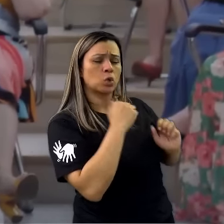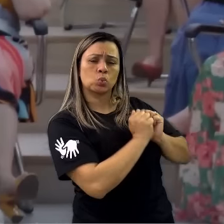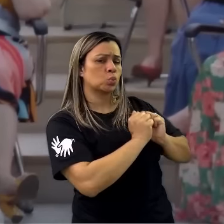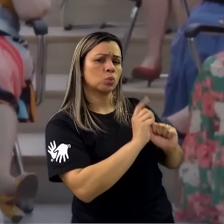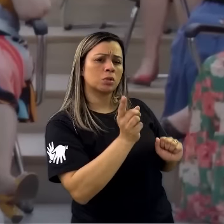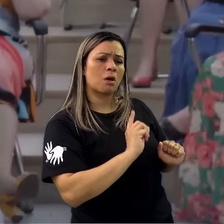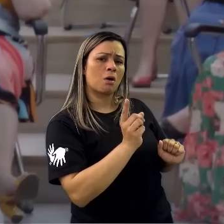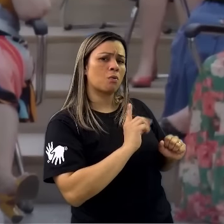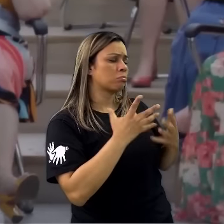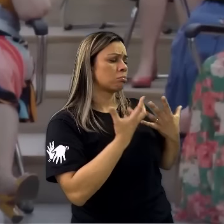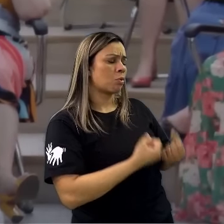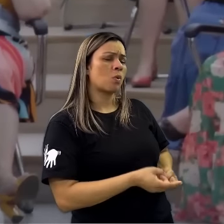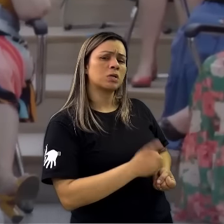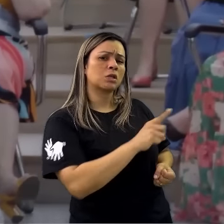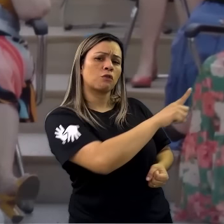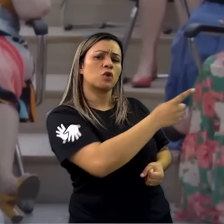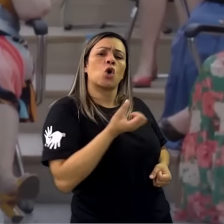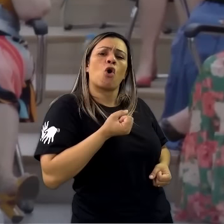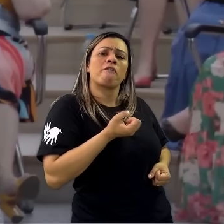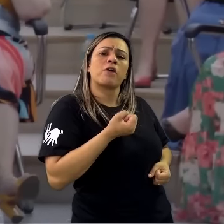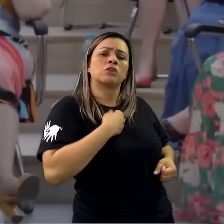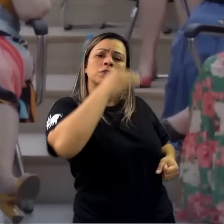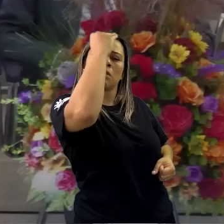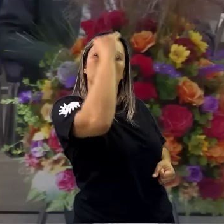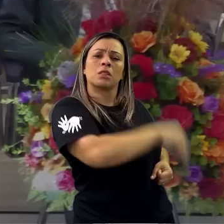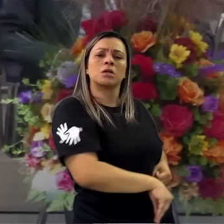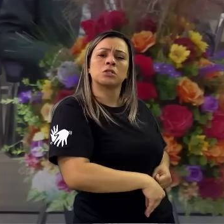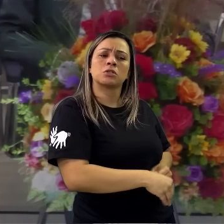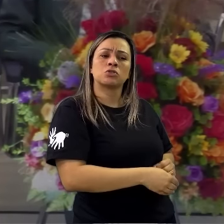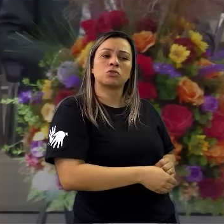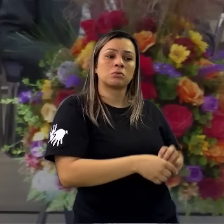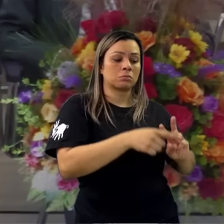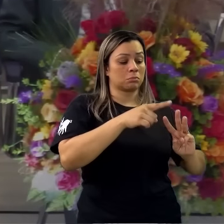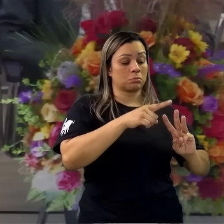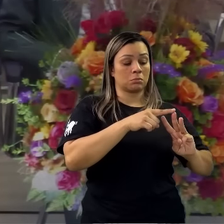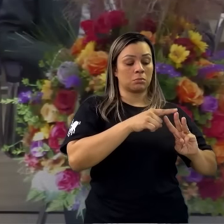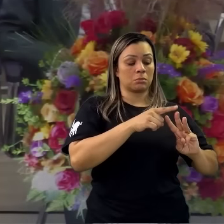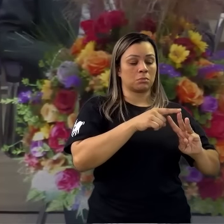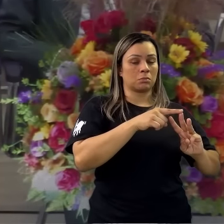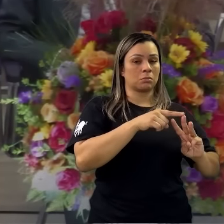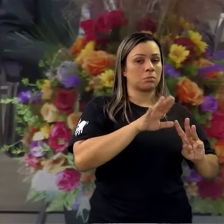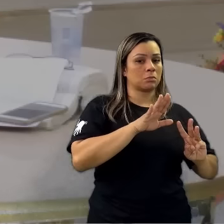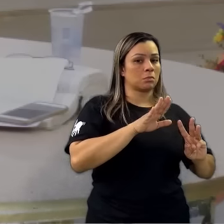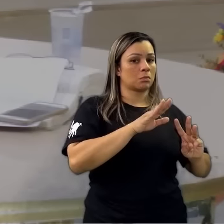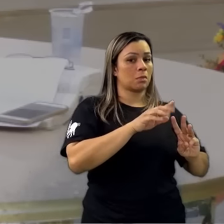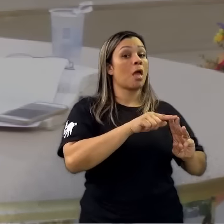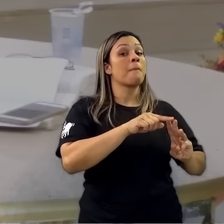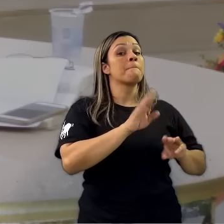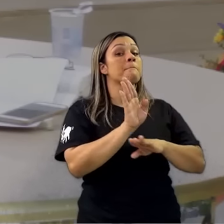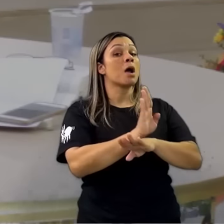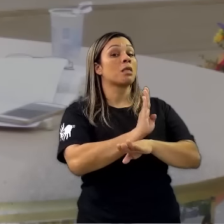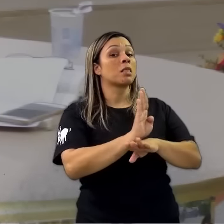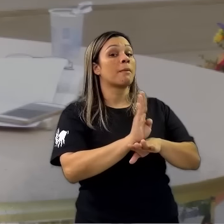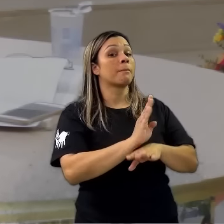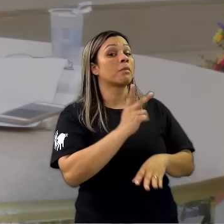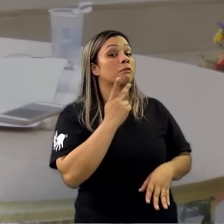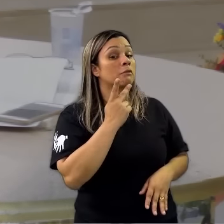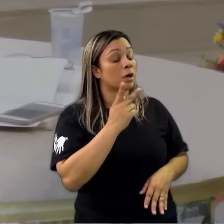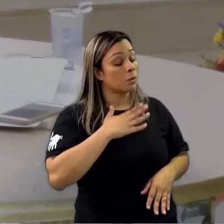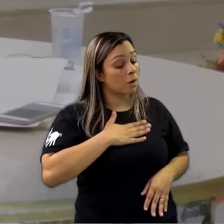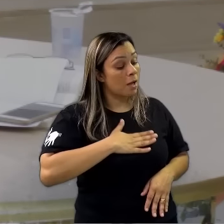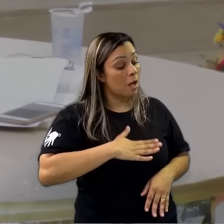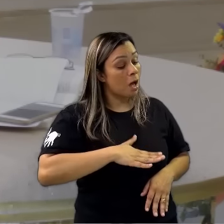do barco antes da embarcação chegar no Porto Seguro eu não Barnabé entrou Falou irmão Paulo Ele é meu primo mas antes de ser meu primo